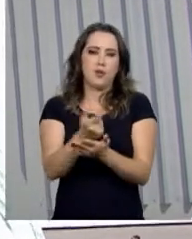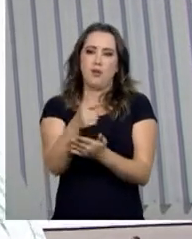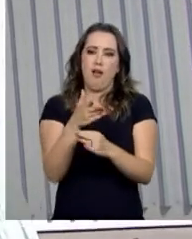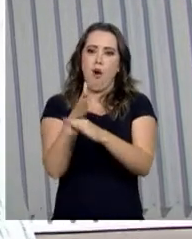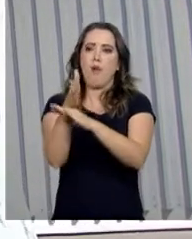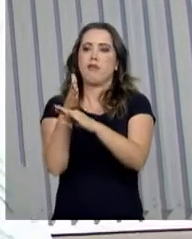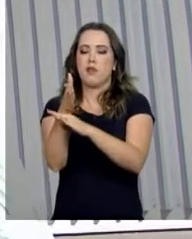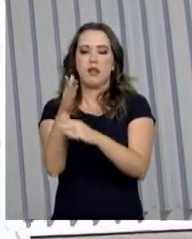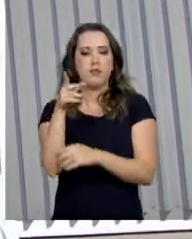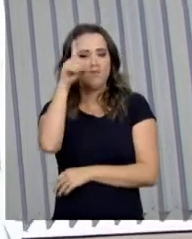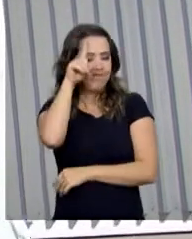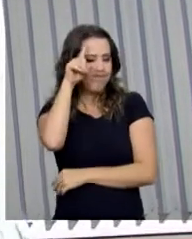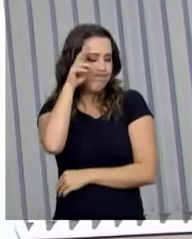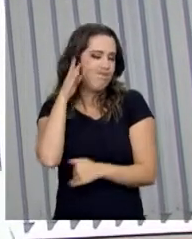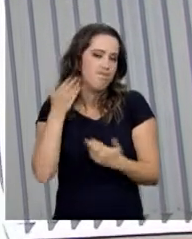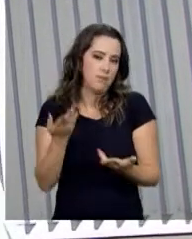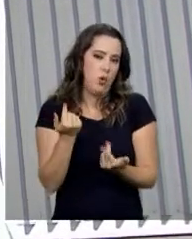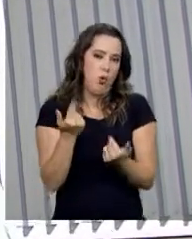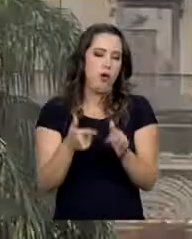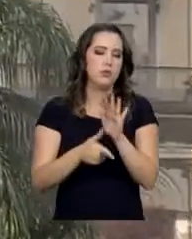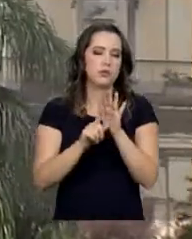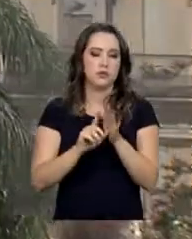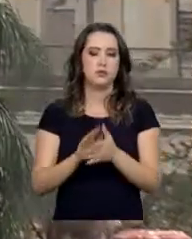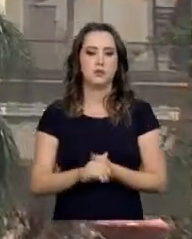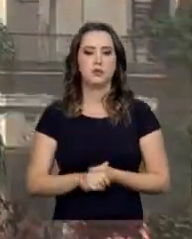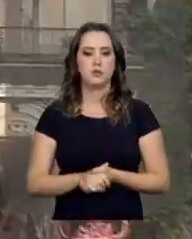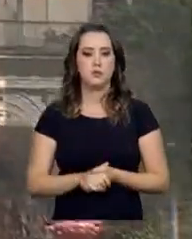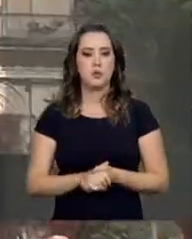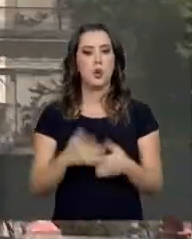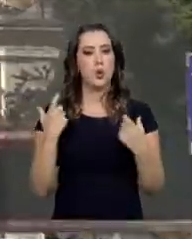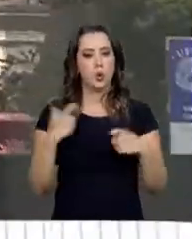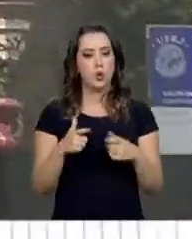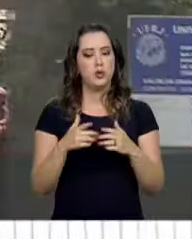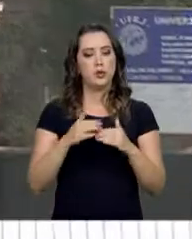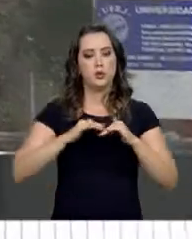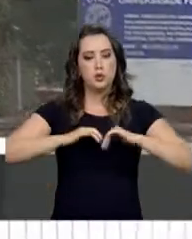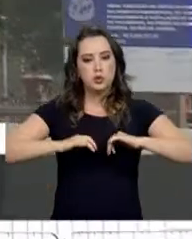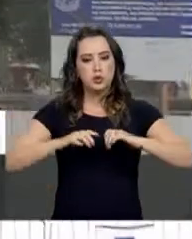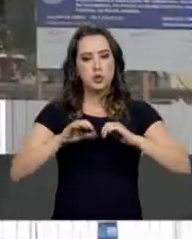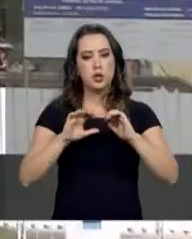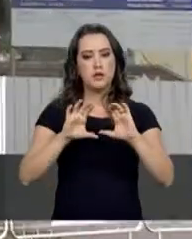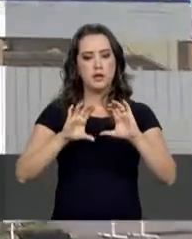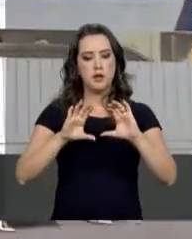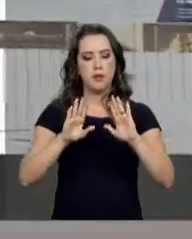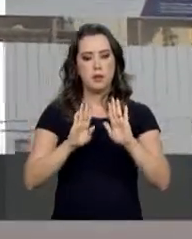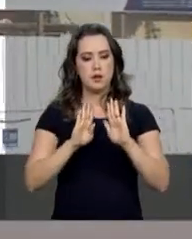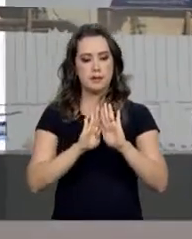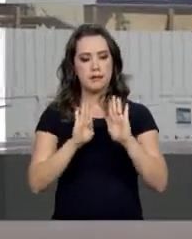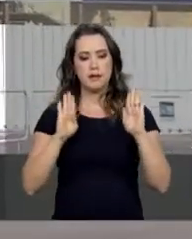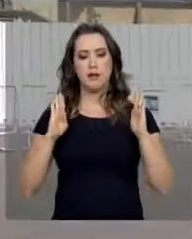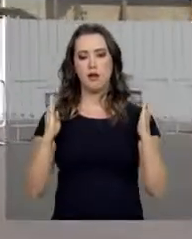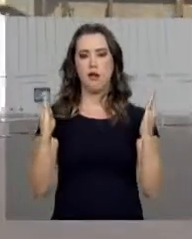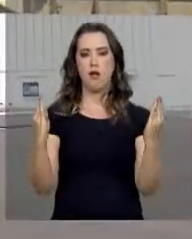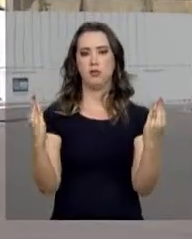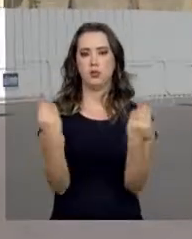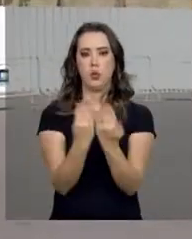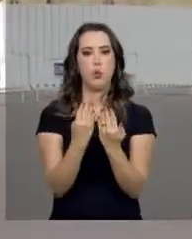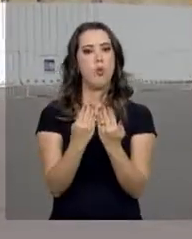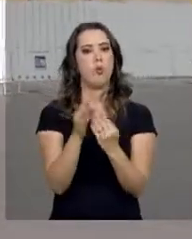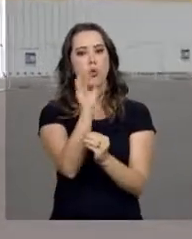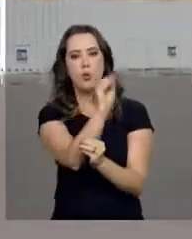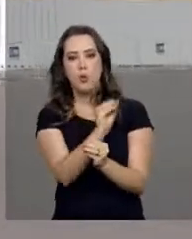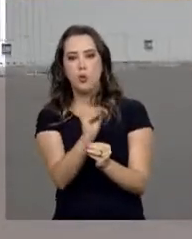entrar nela todo dia como tínhamos de fazer o prédio já foi cercado e isolado e agora está em andamento o trabalho de